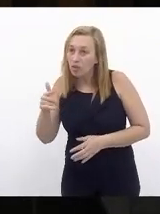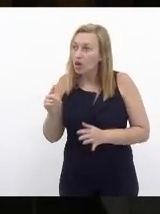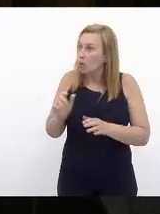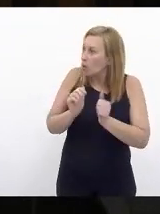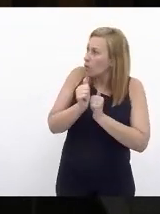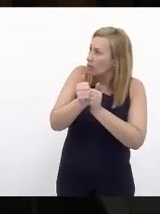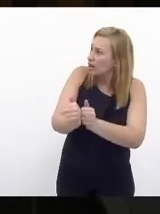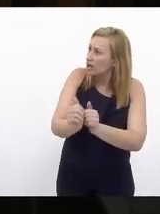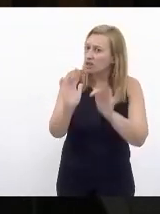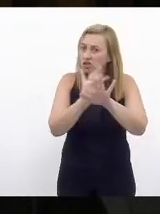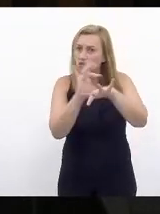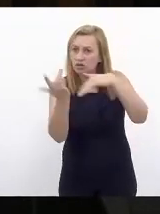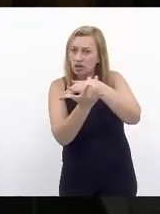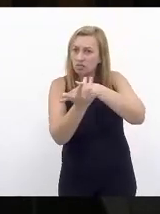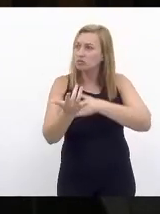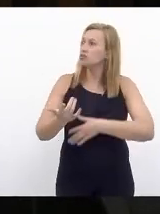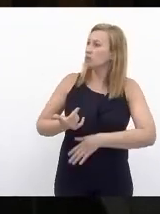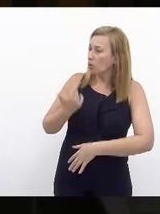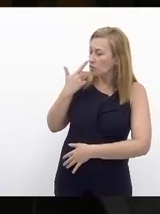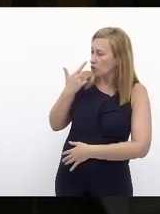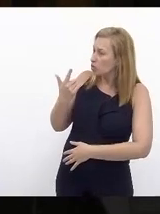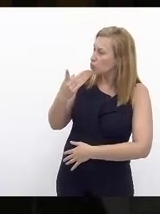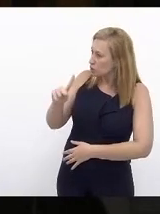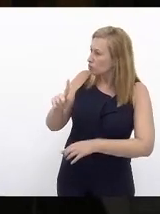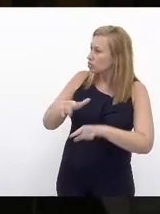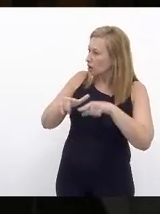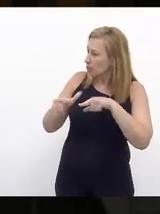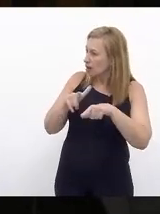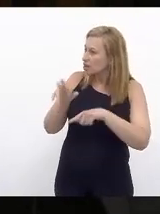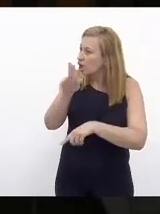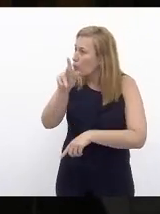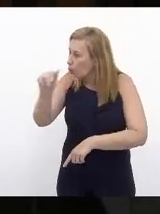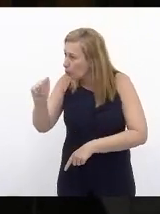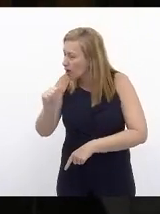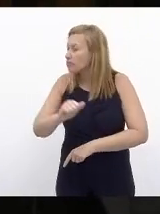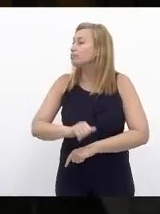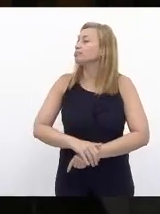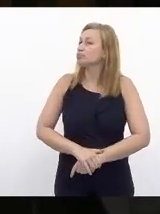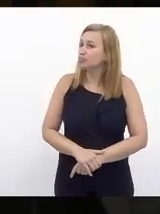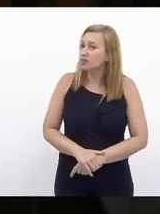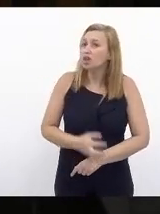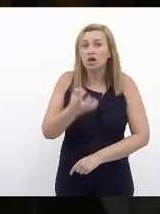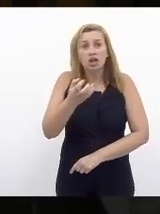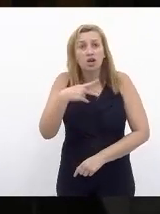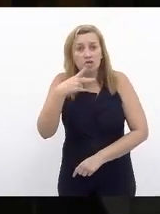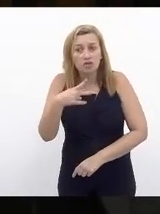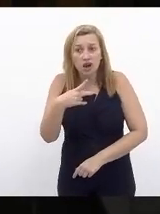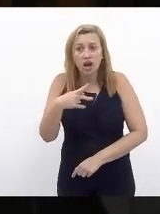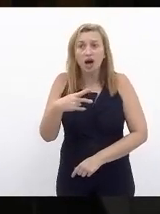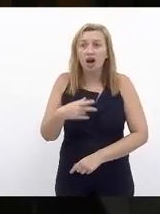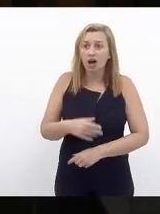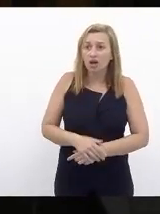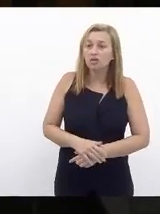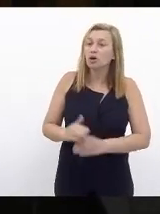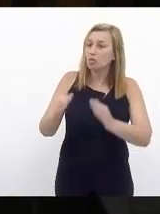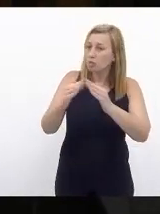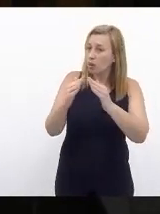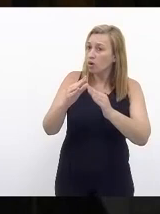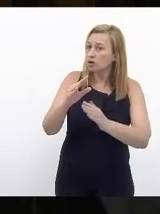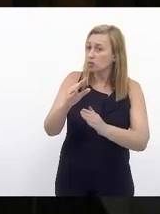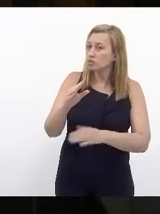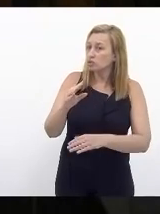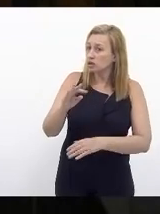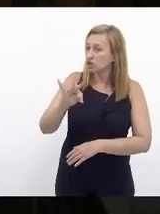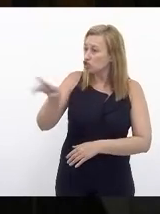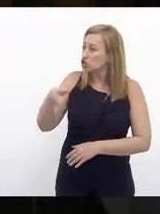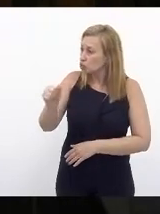sociais, deputado Poubel, a sua ação na UPA. Quero dizer que eu sou tijucano, moro na Tijuca, todos os